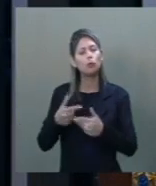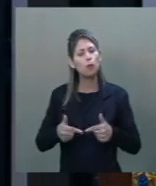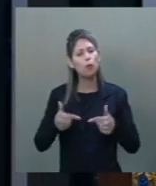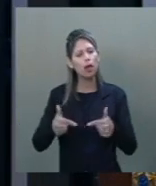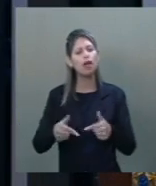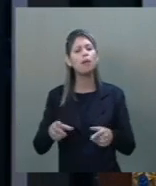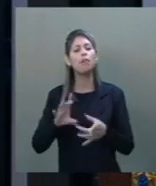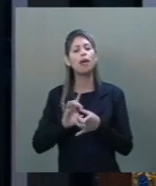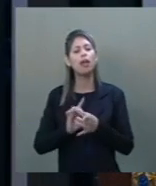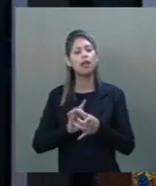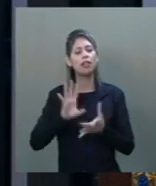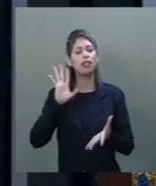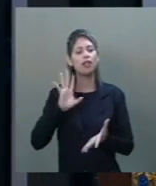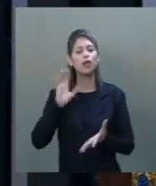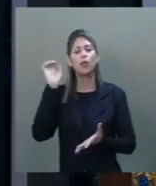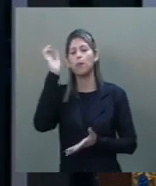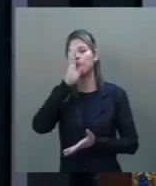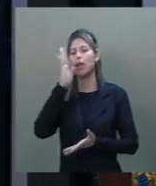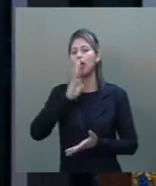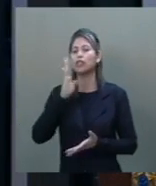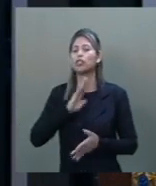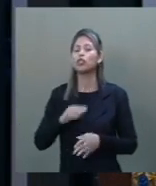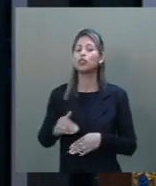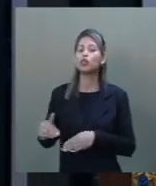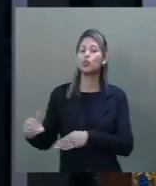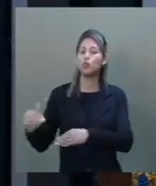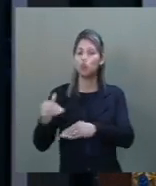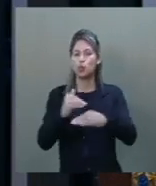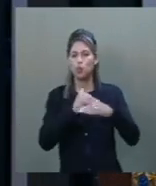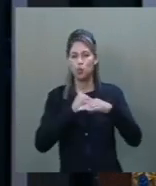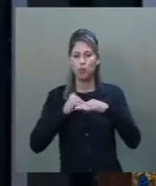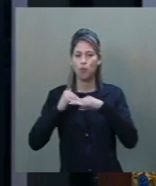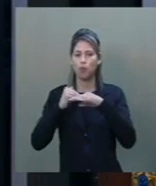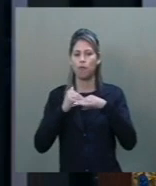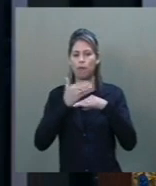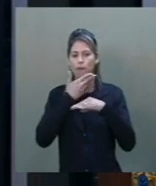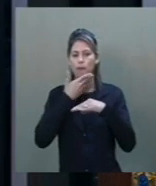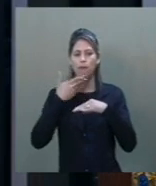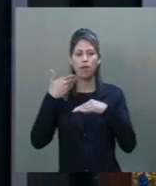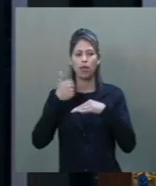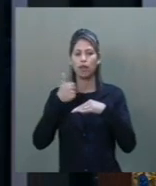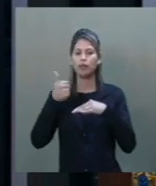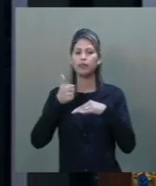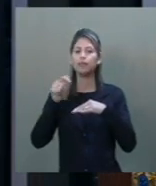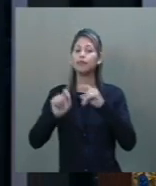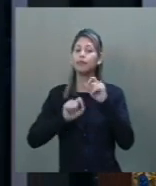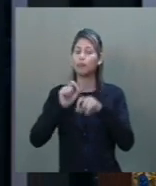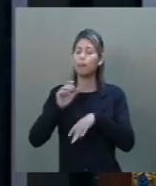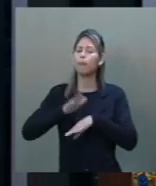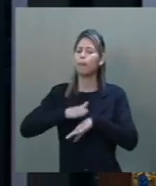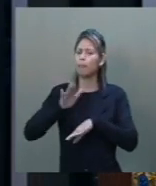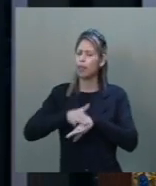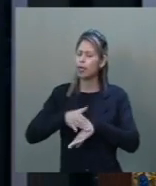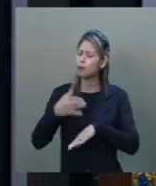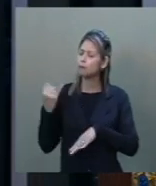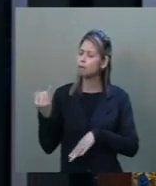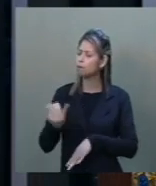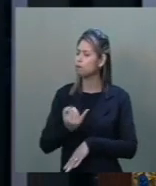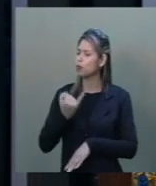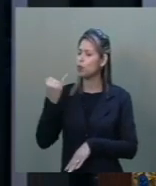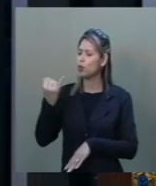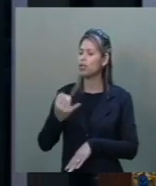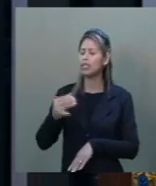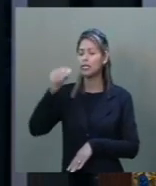por um Brasil mais igualitário. Mas, principalmente, foi um tempo de muito aprendizado, um tempo